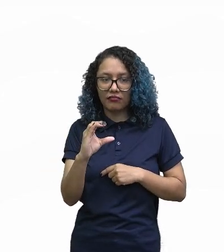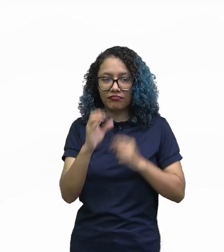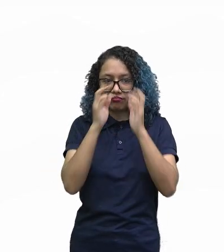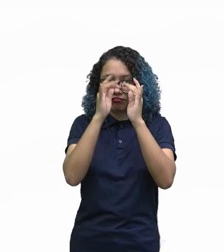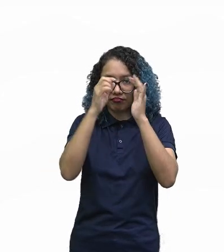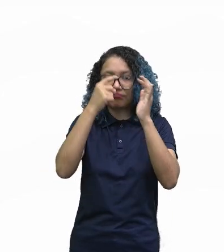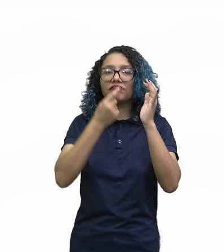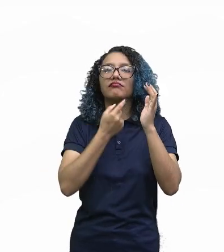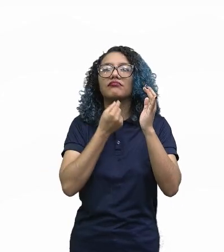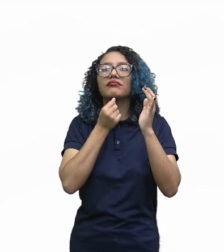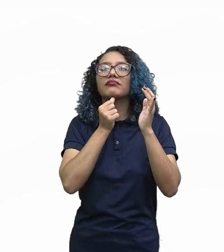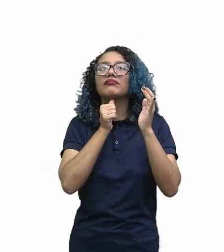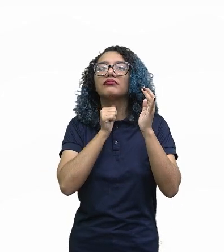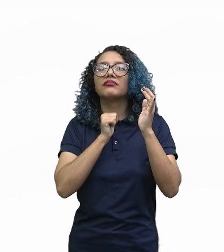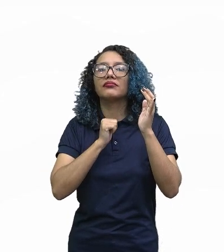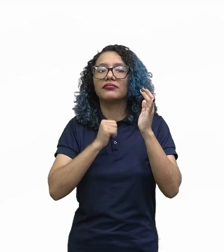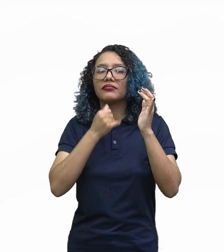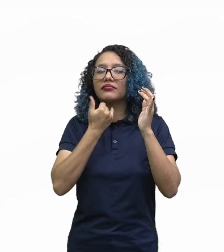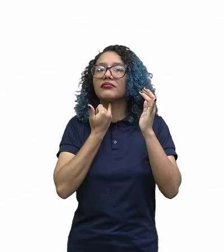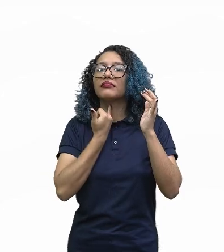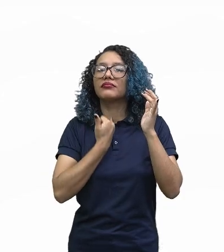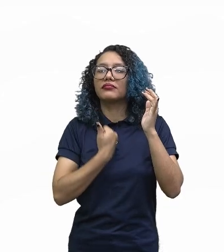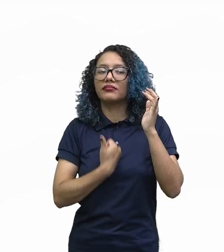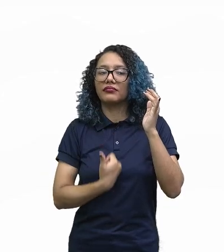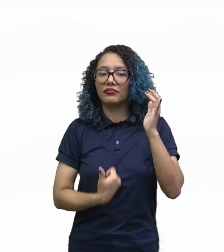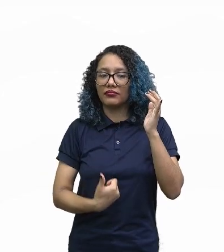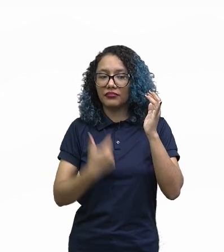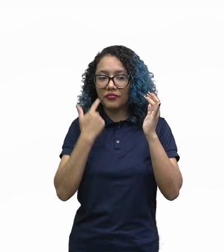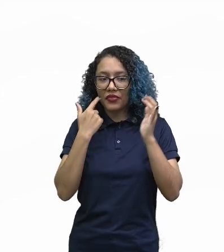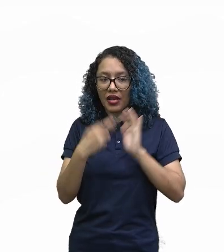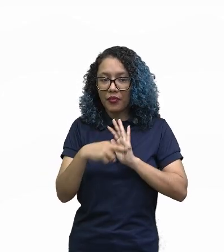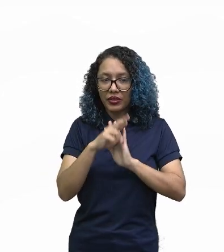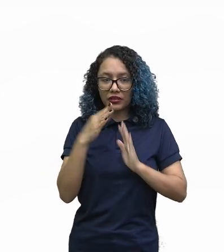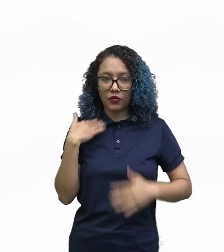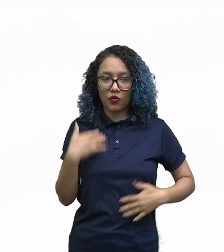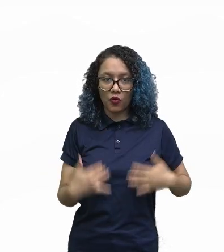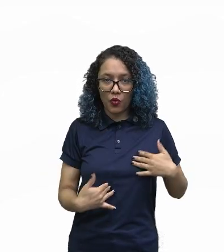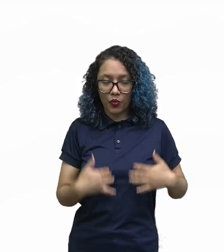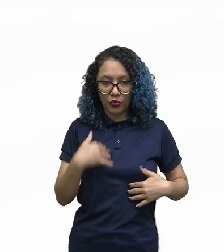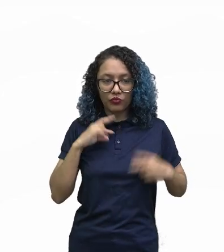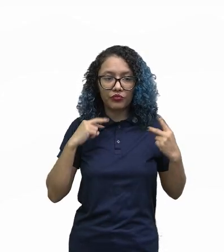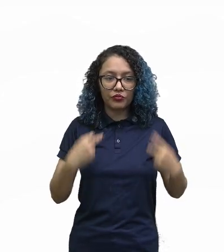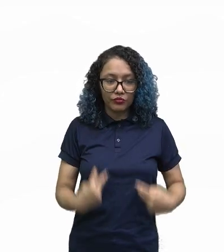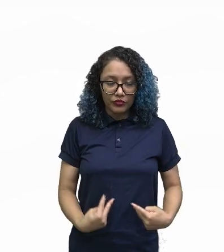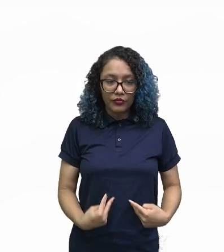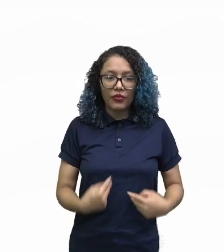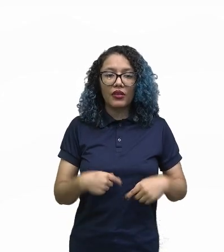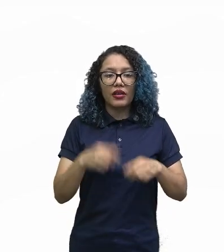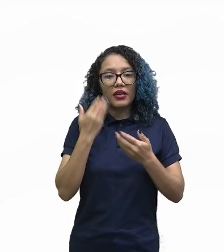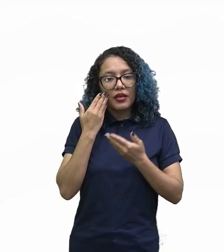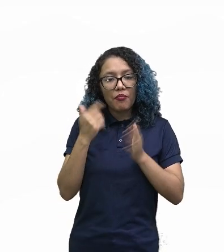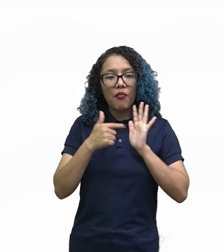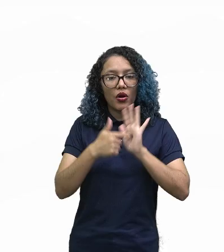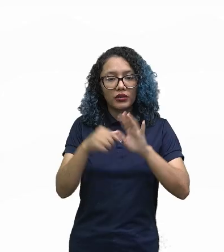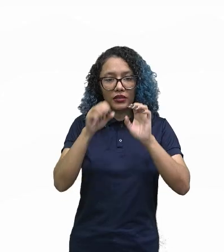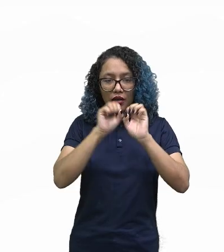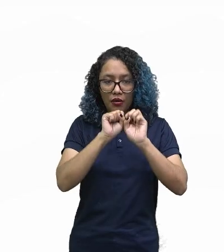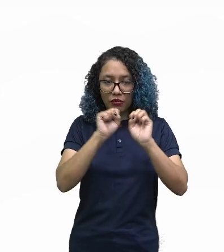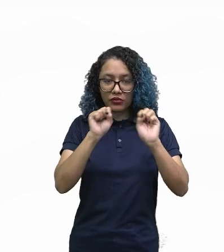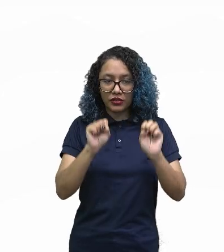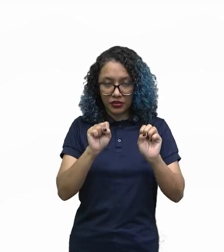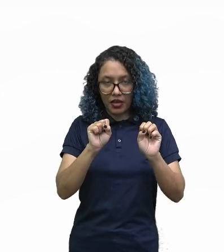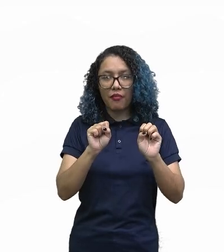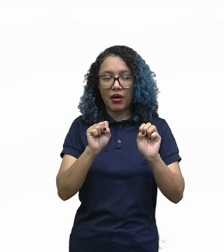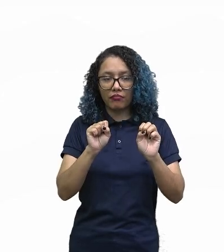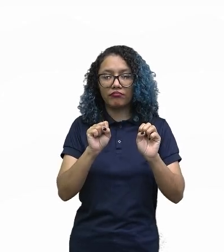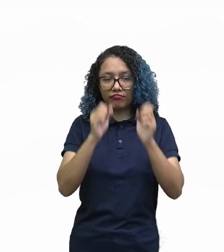essa imagem representa o corpo humano. Em vermelho, eu tenho a localização do sistema nervoso central, que ele é